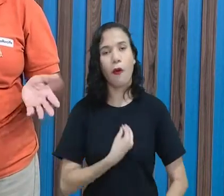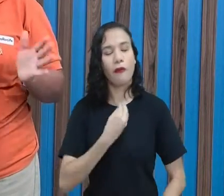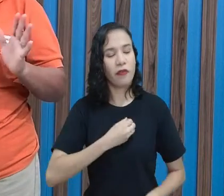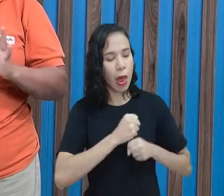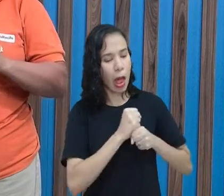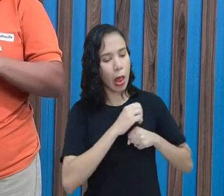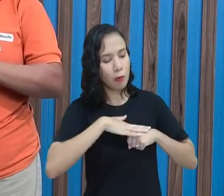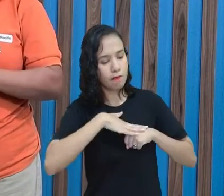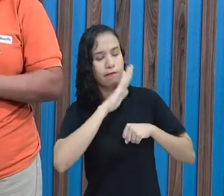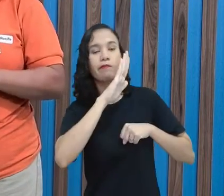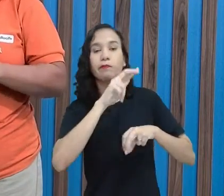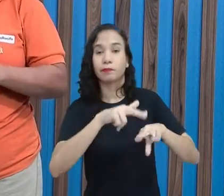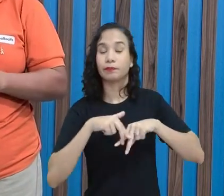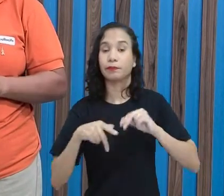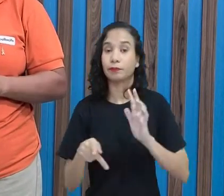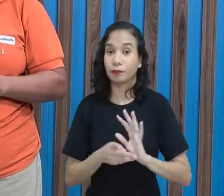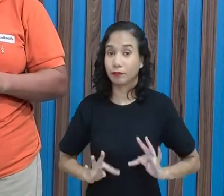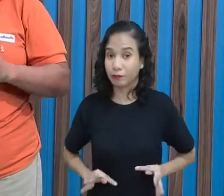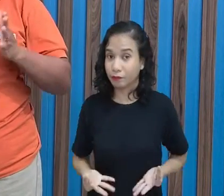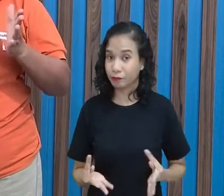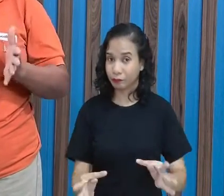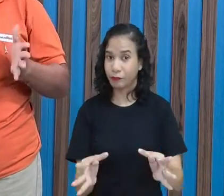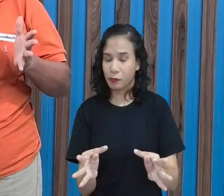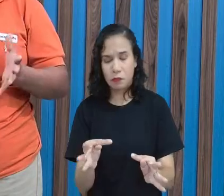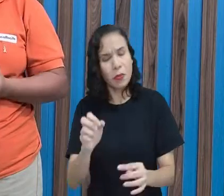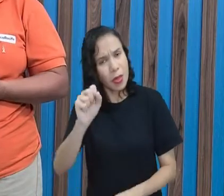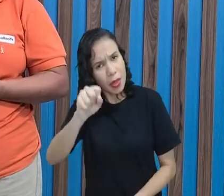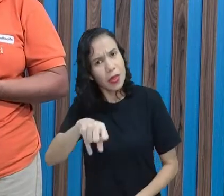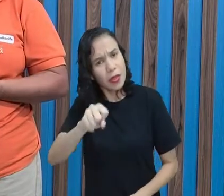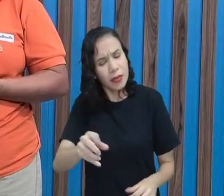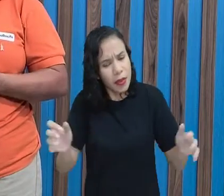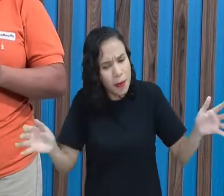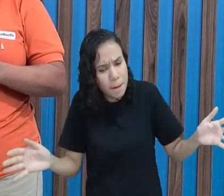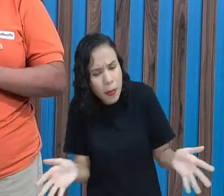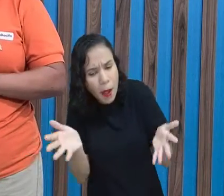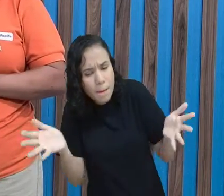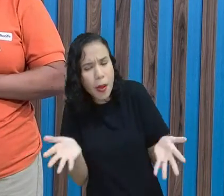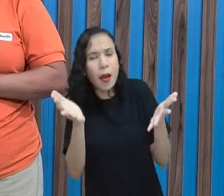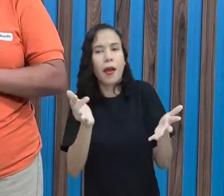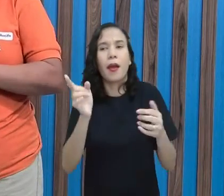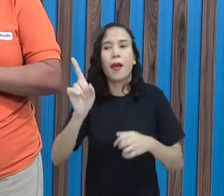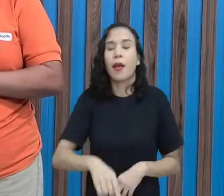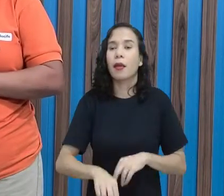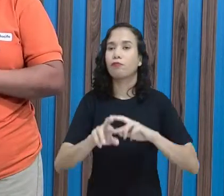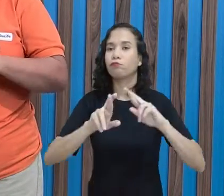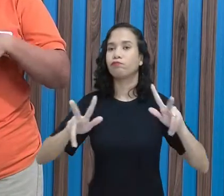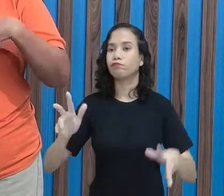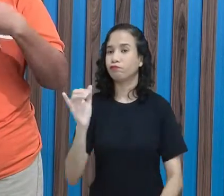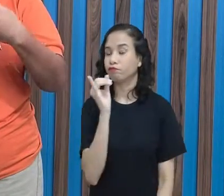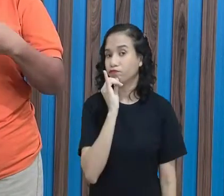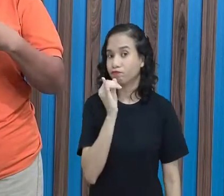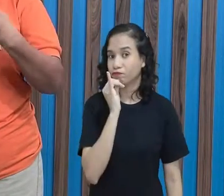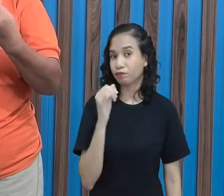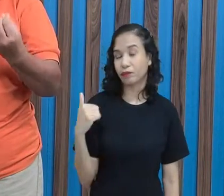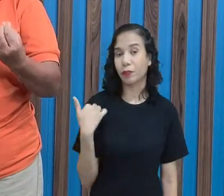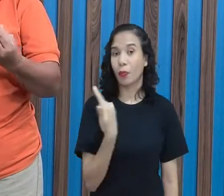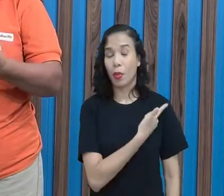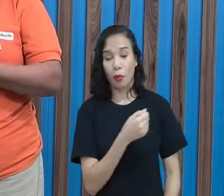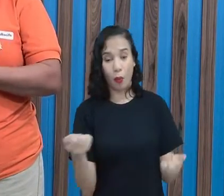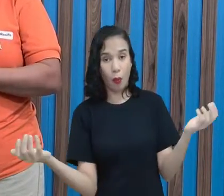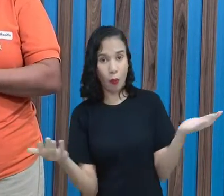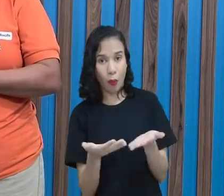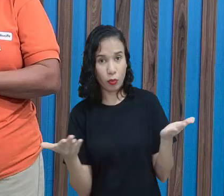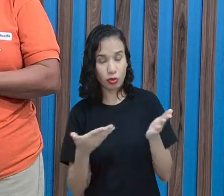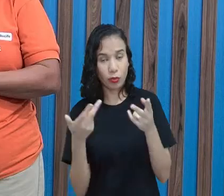mais. Então, a tecnologia influencia? Sim, com certeza. É diferente, por exemplo, o que a gente tem hoje